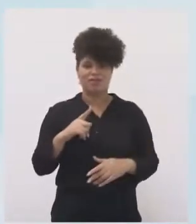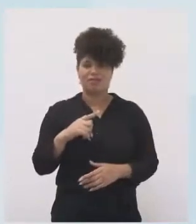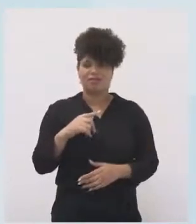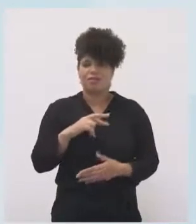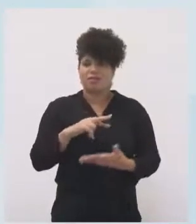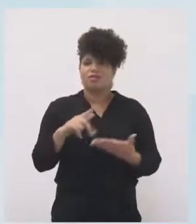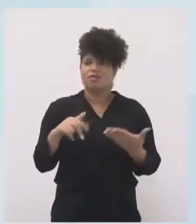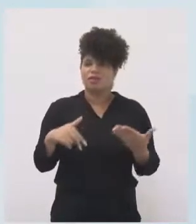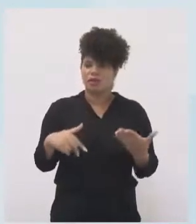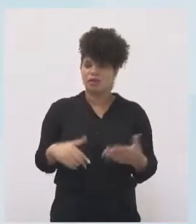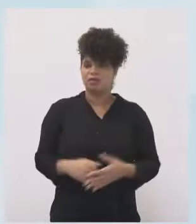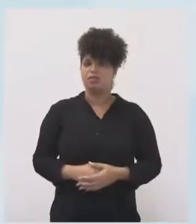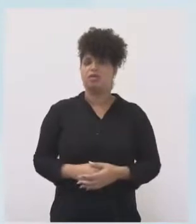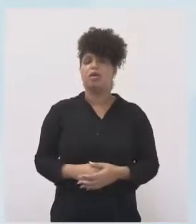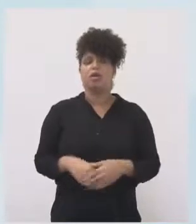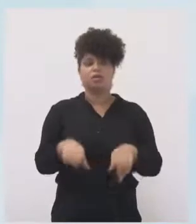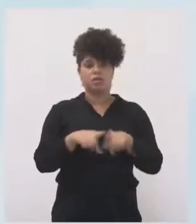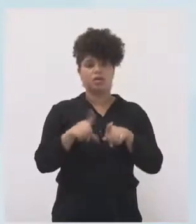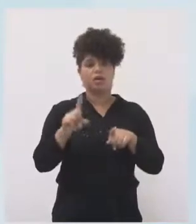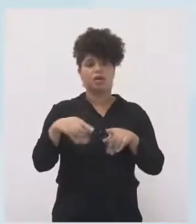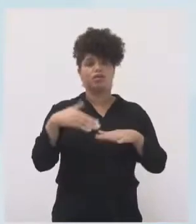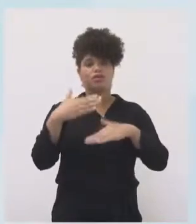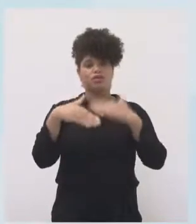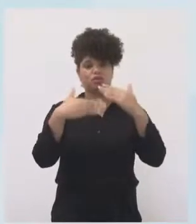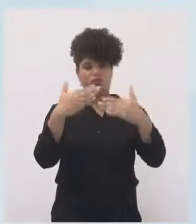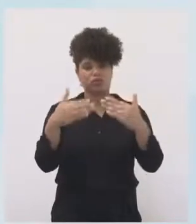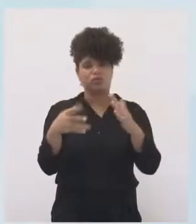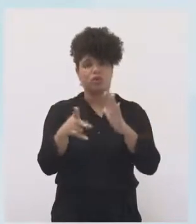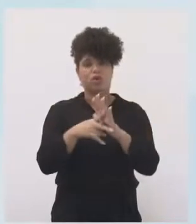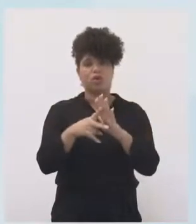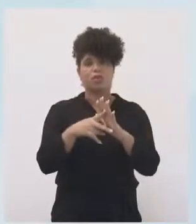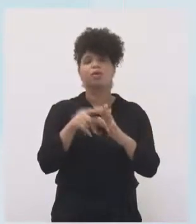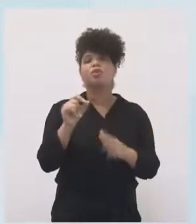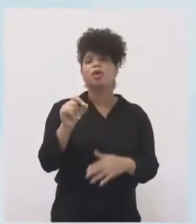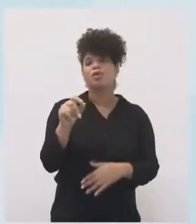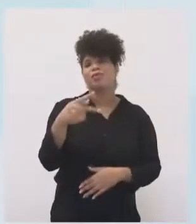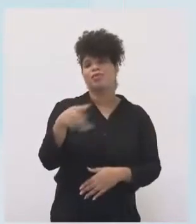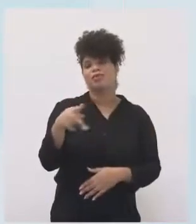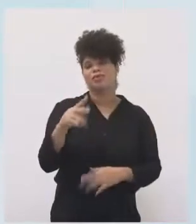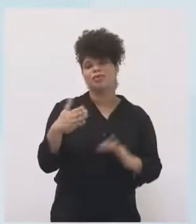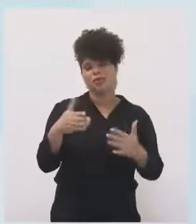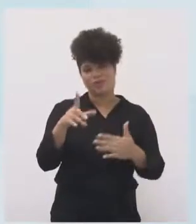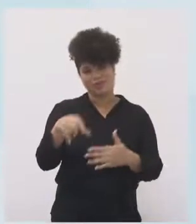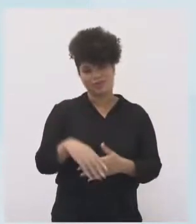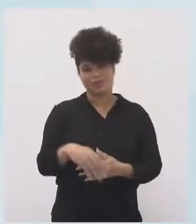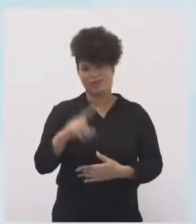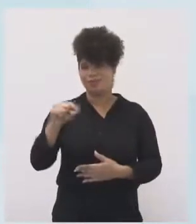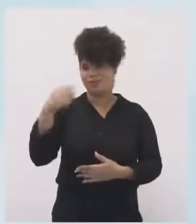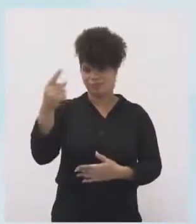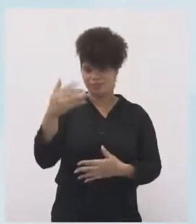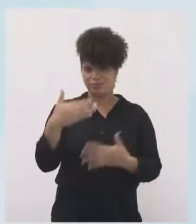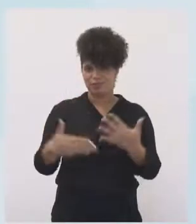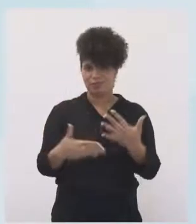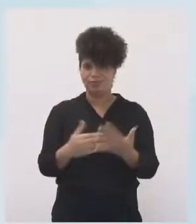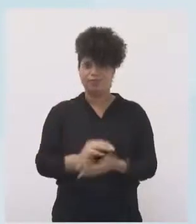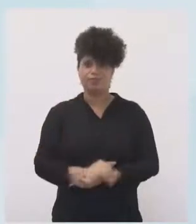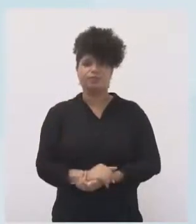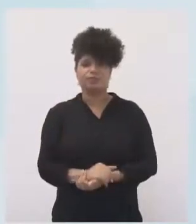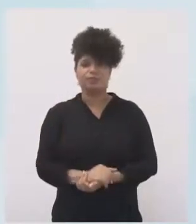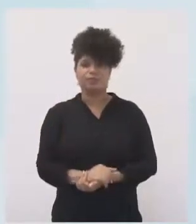uma ferramenta que realmente foi desenvolvida pensando no professor. Próximo slide, por favor.